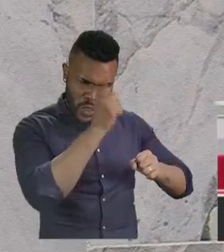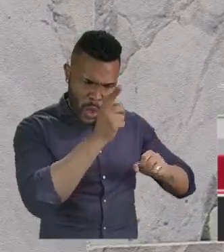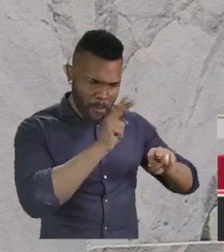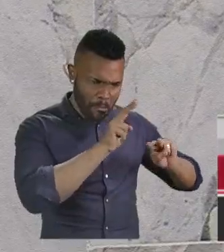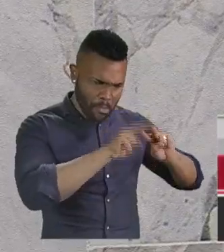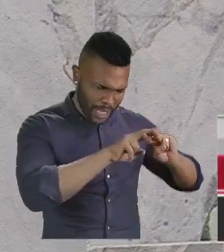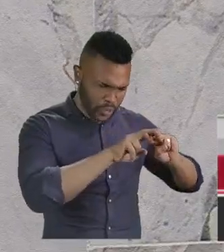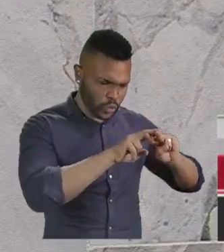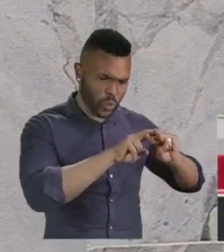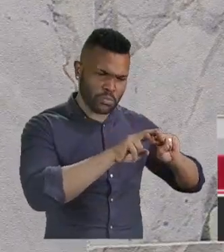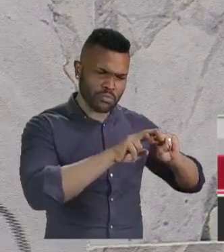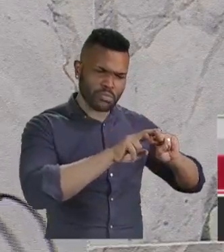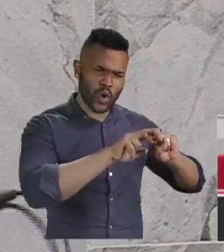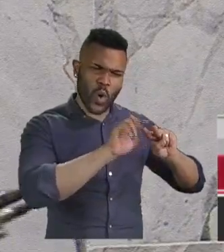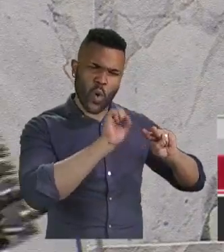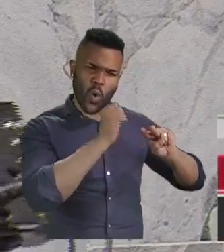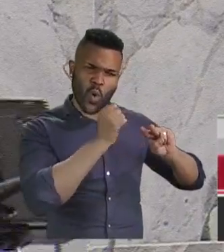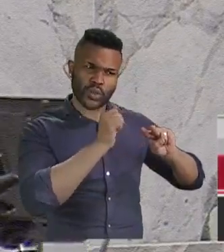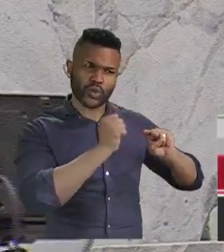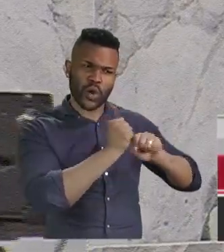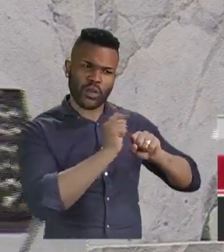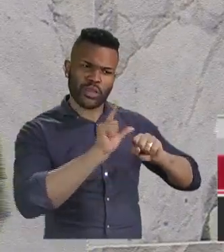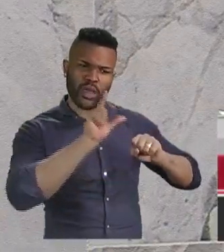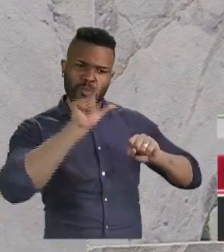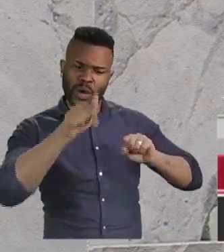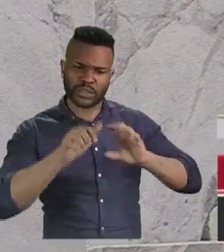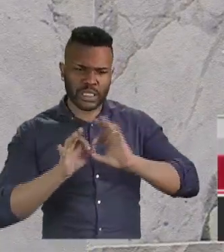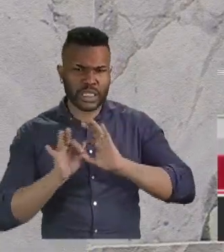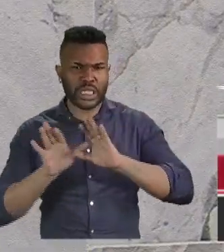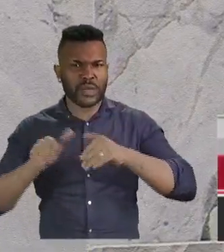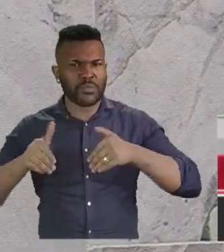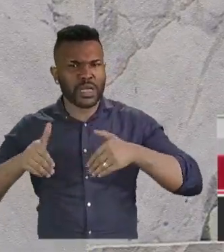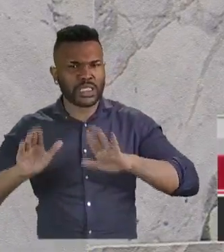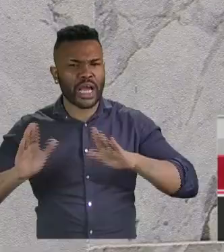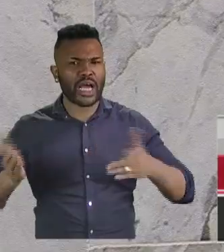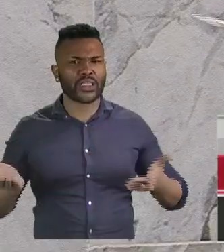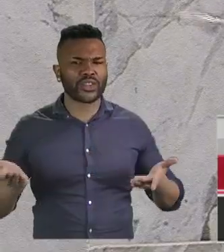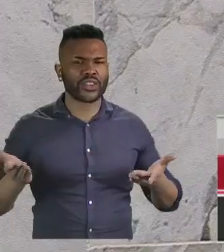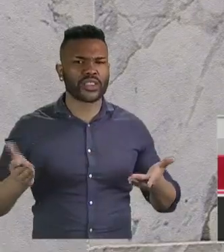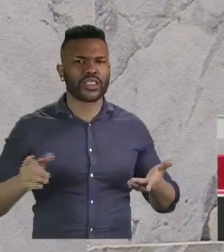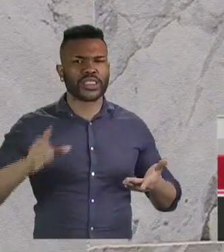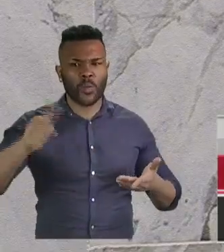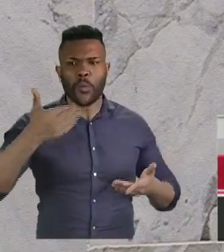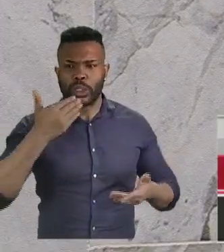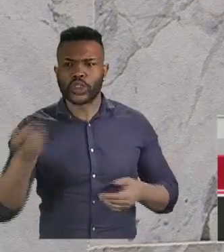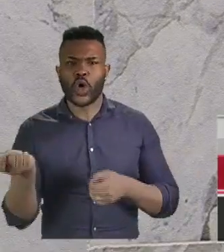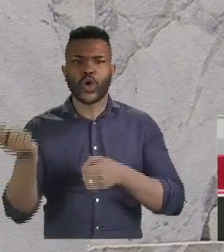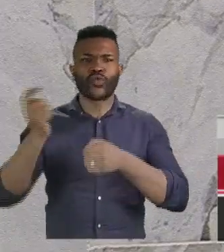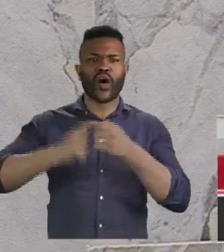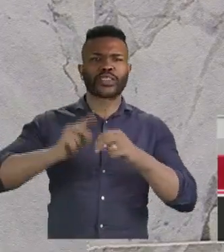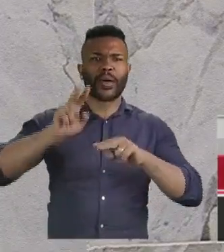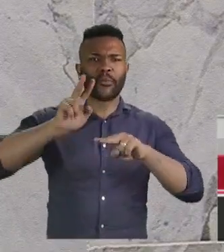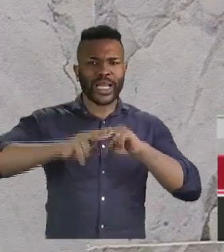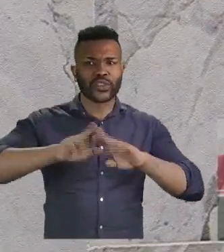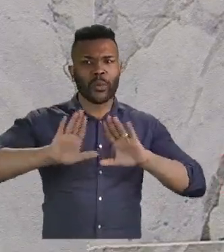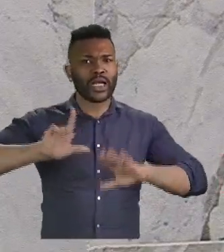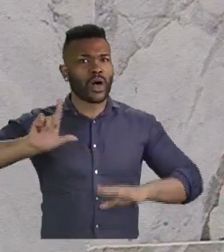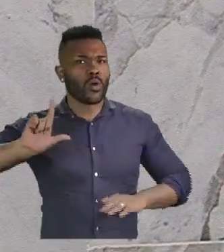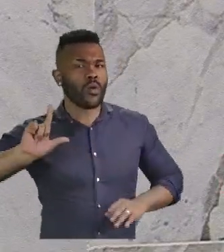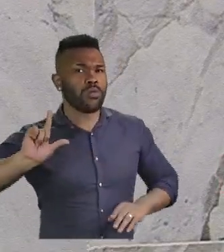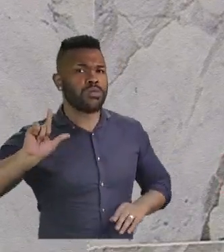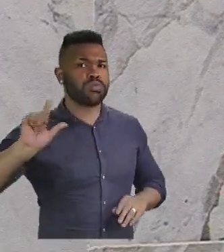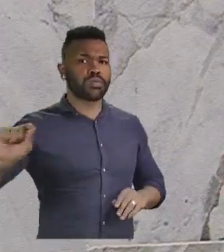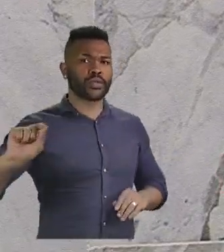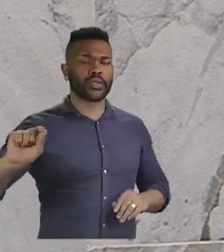ele cumpriu 8 anos e foi colocado em liberdade provisória. Logo em seguida cassaram essa liberdade e esse criminoso passou a ser foragido.